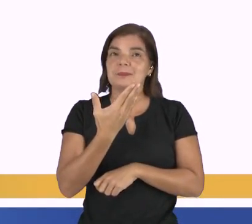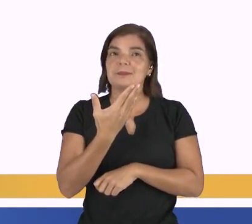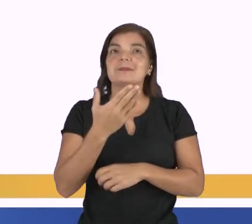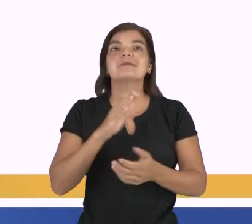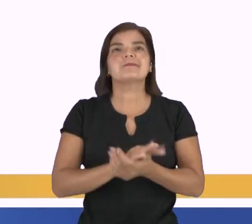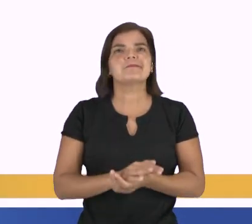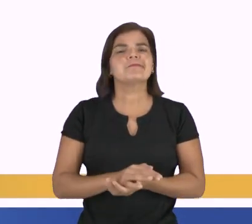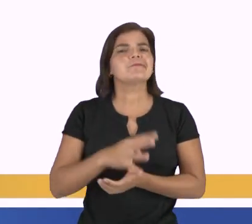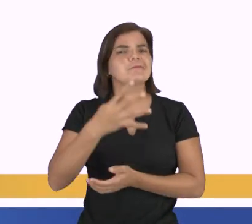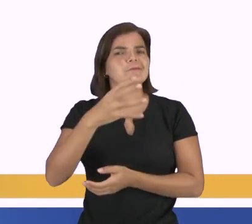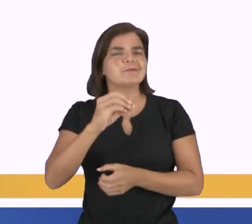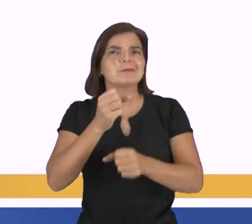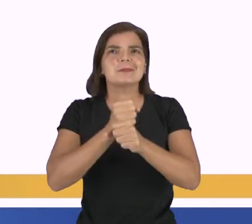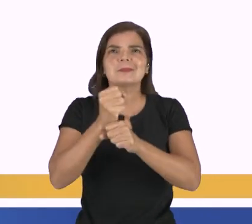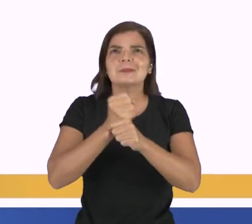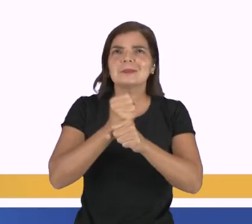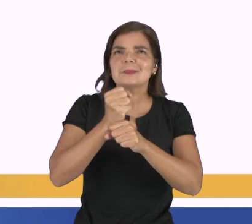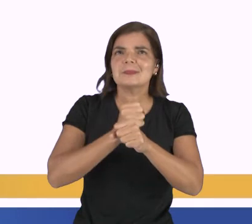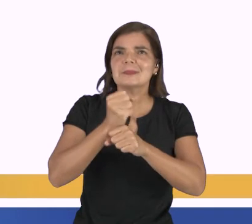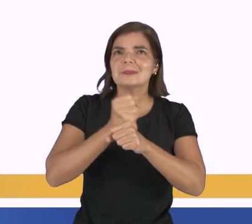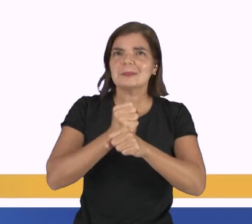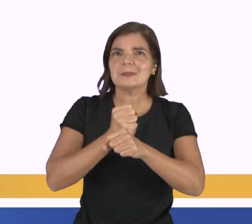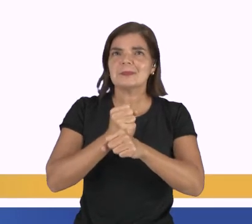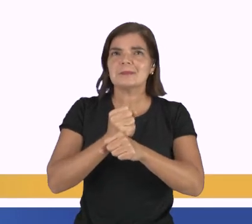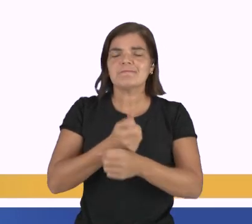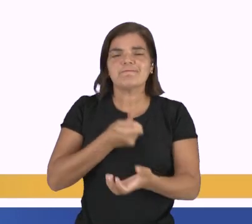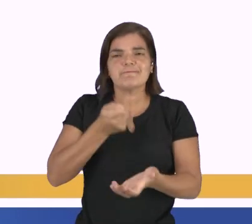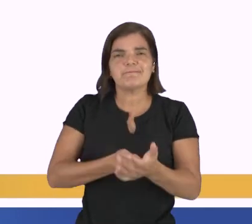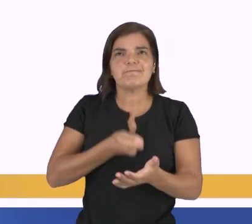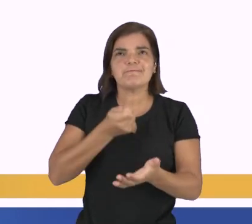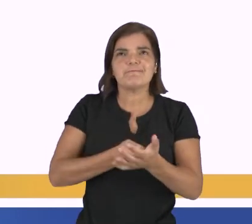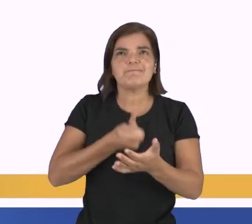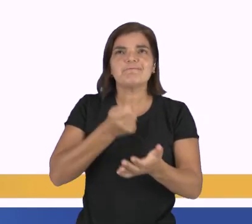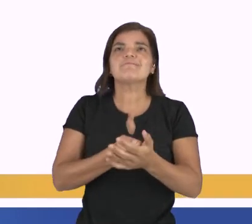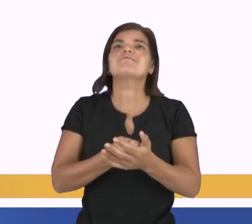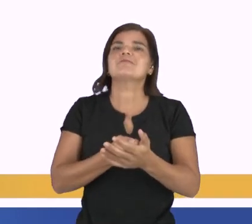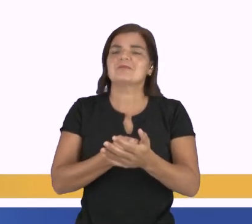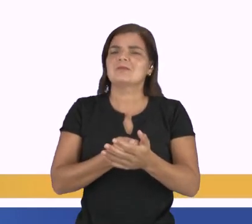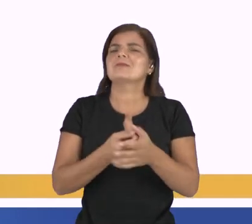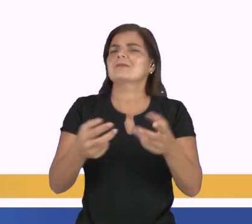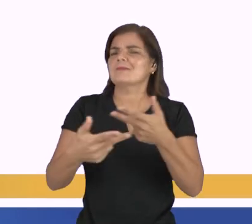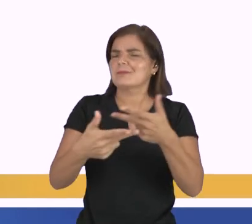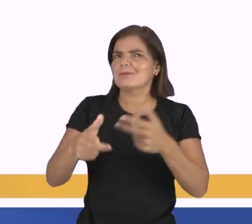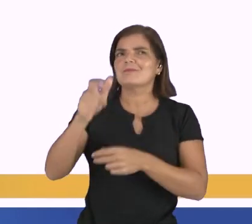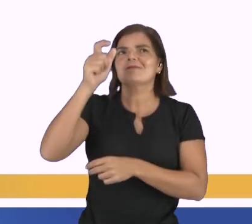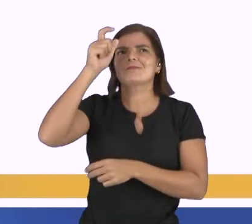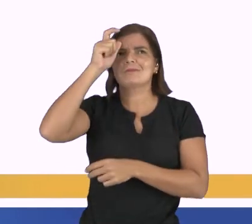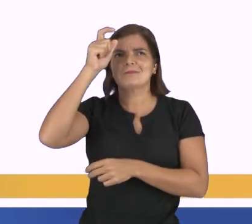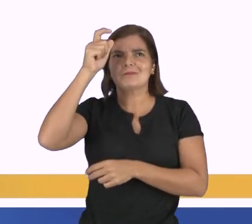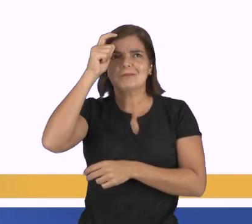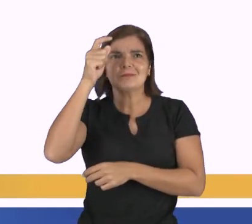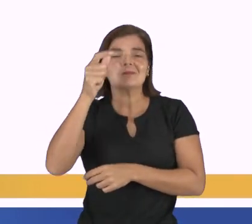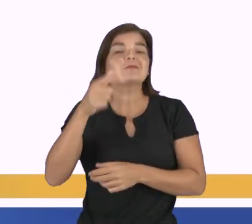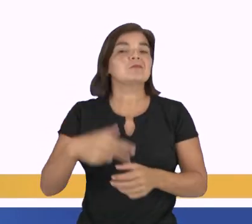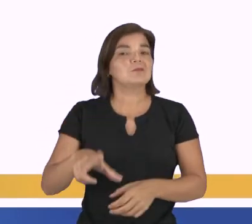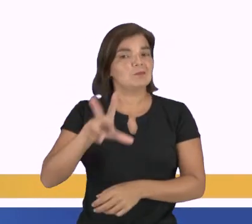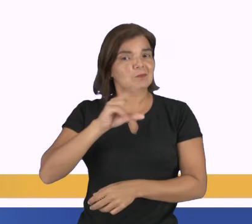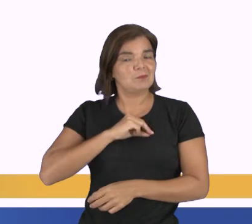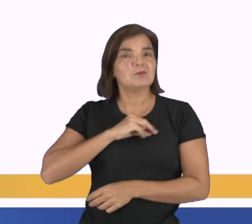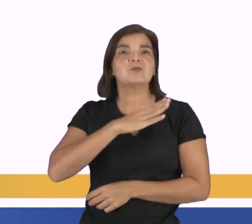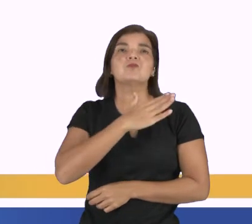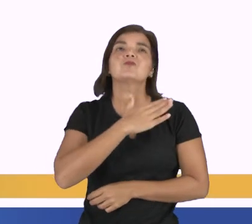conta boa e certa em que 40 anos, pela tirania e ações diabólicas dos